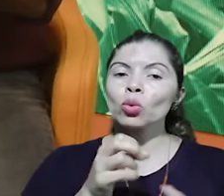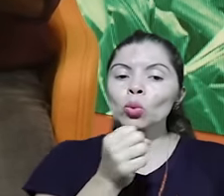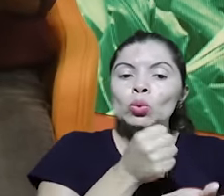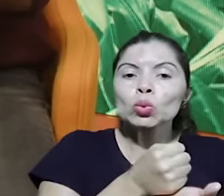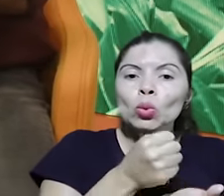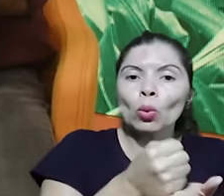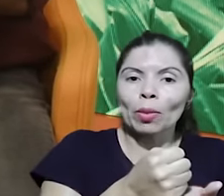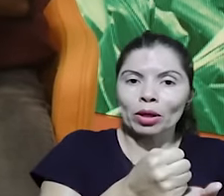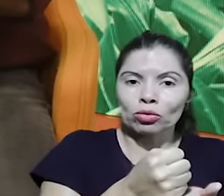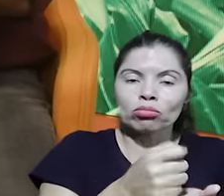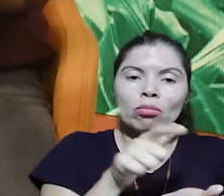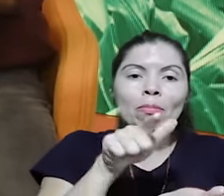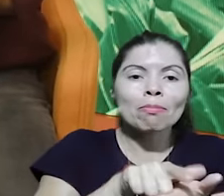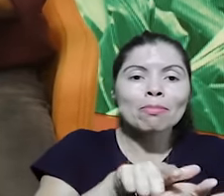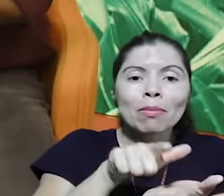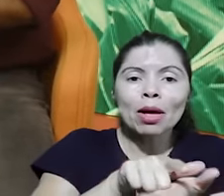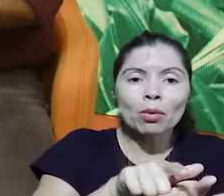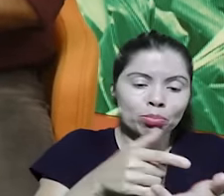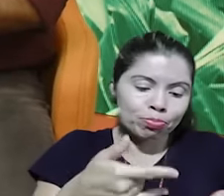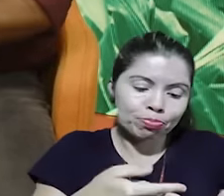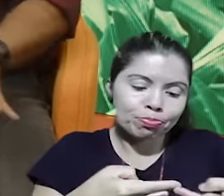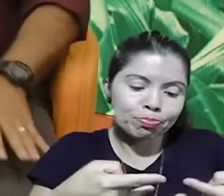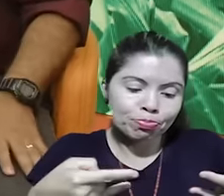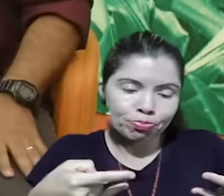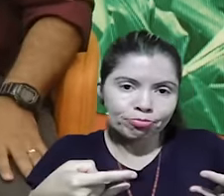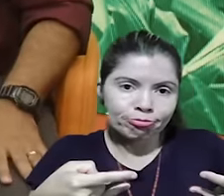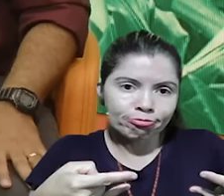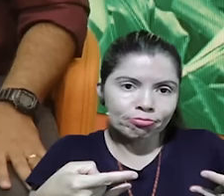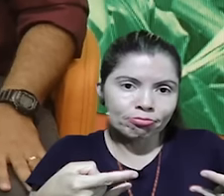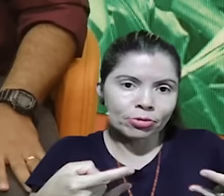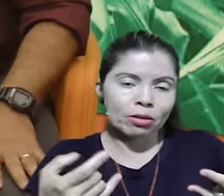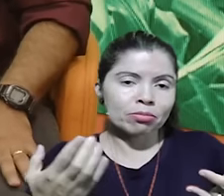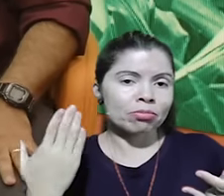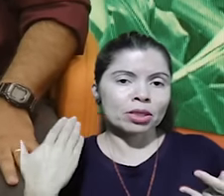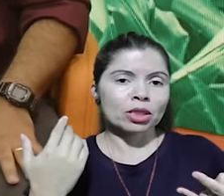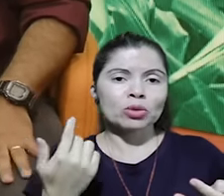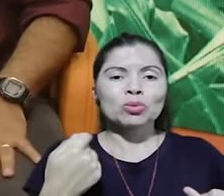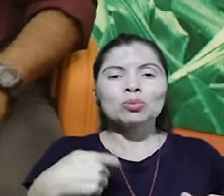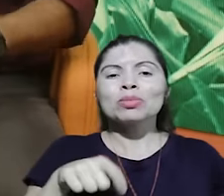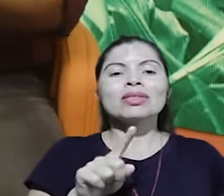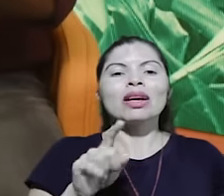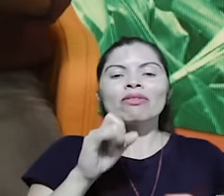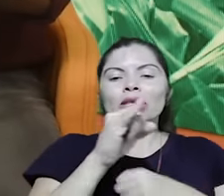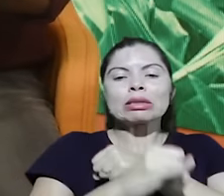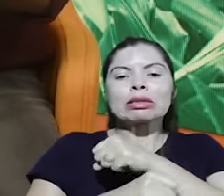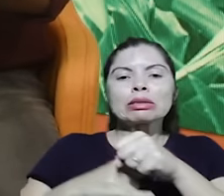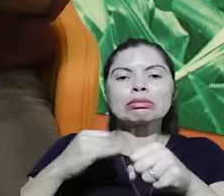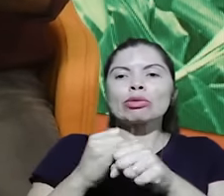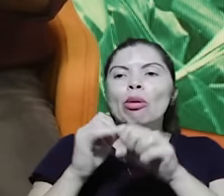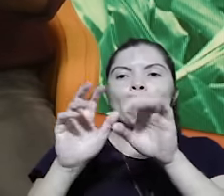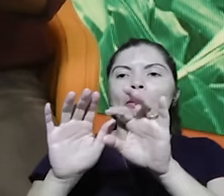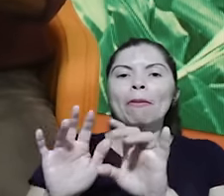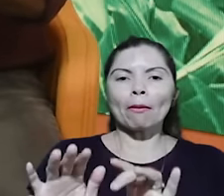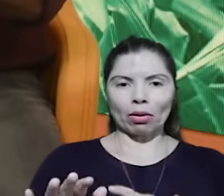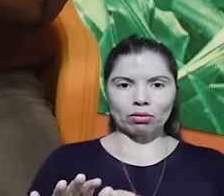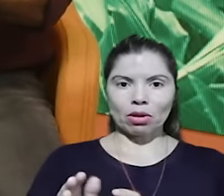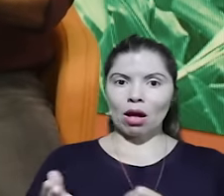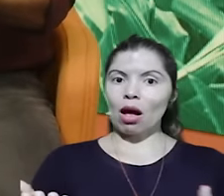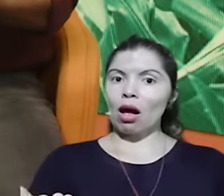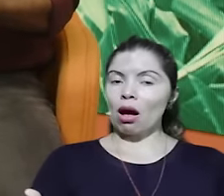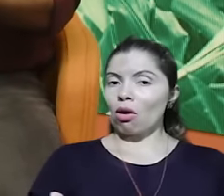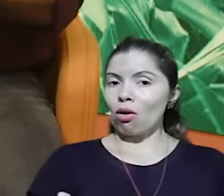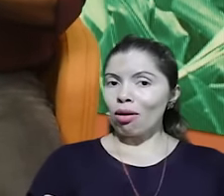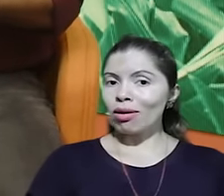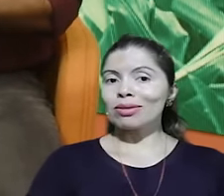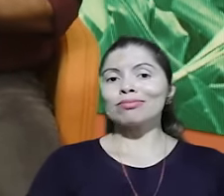fiscal em papel com ele só a gente não era obrigado a utilizar o certificado digital então agora para inclusive